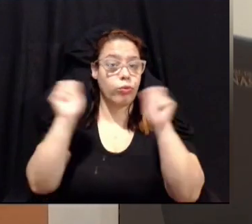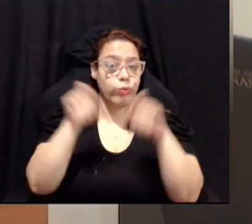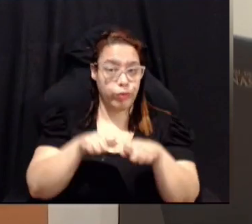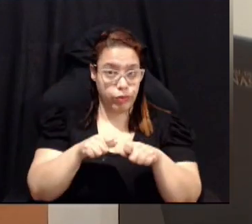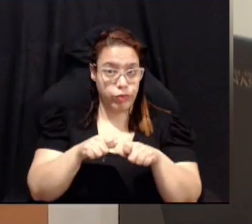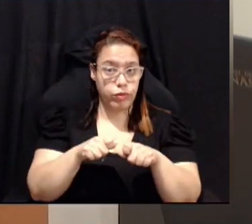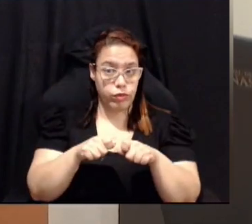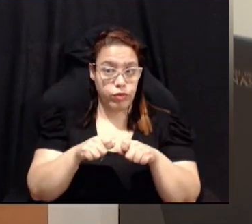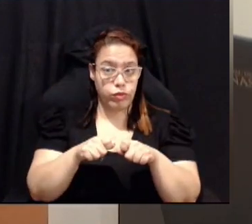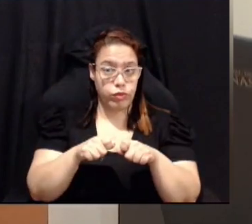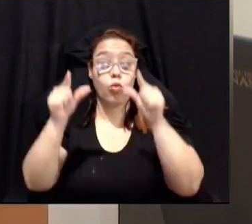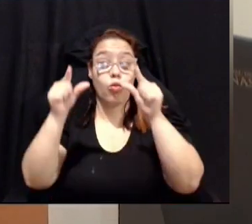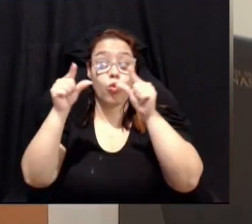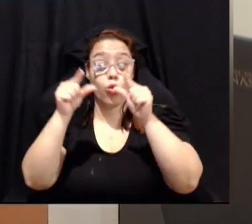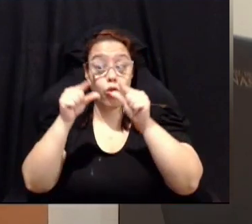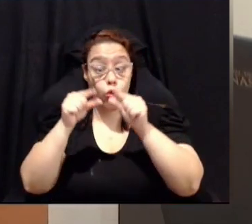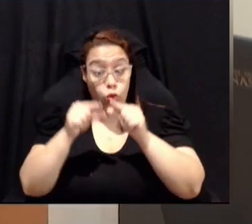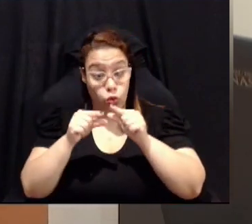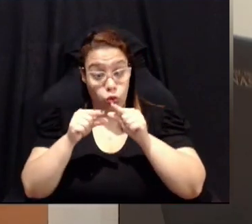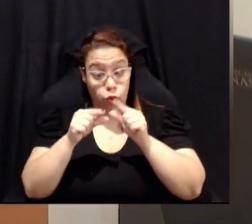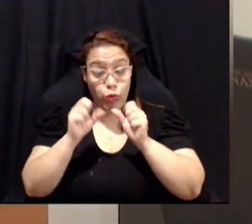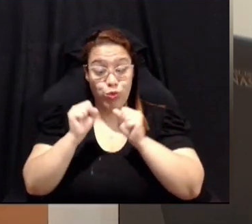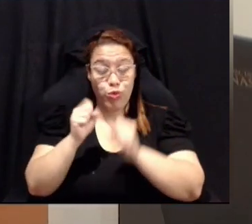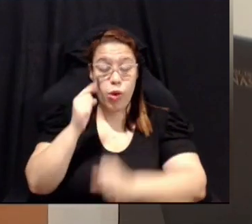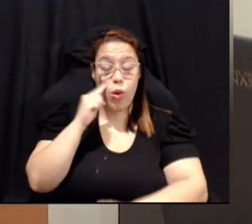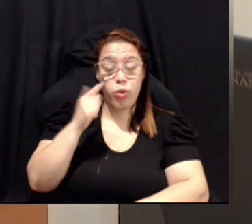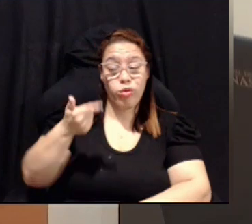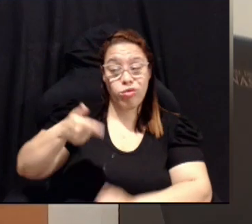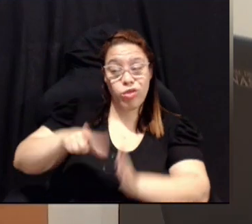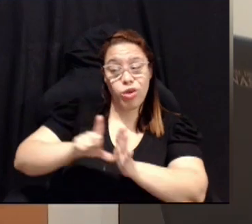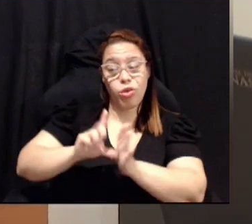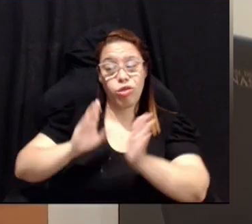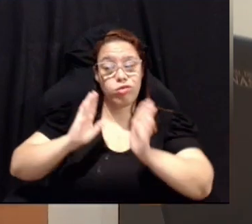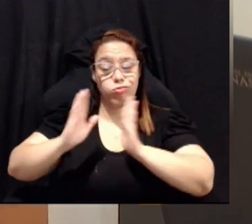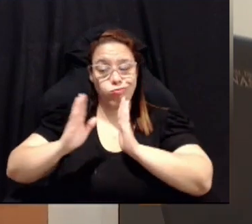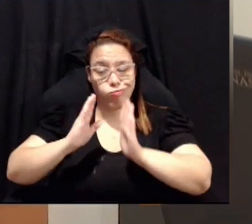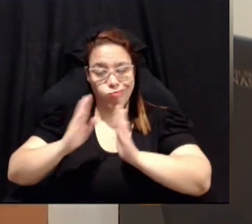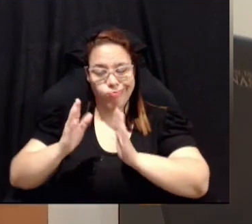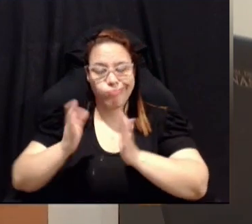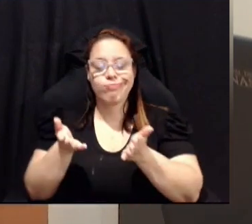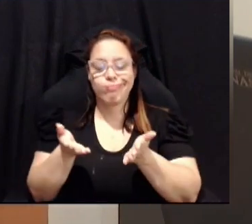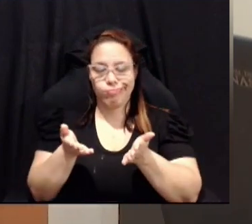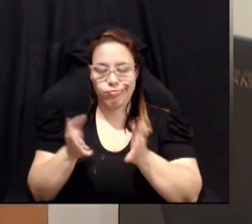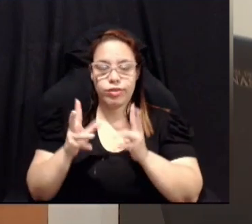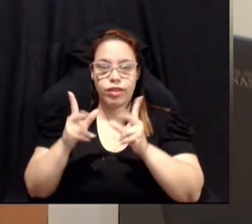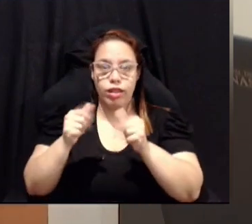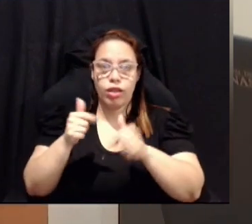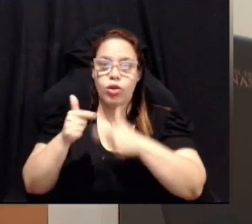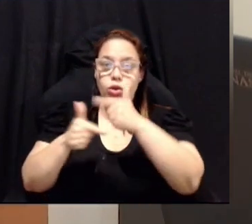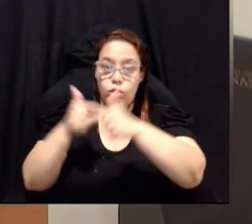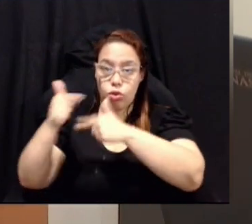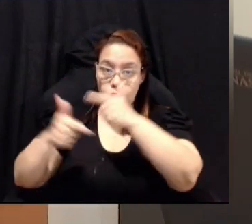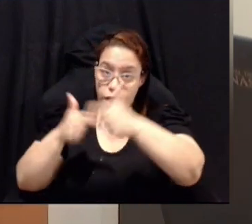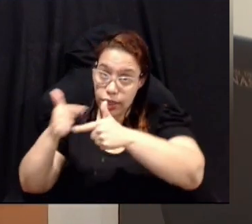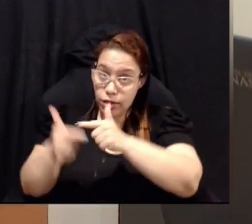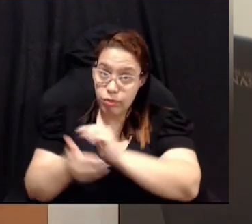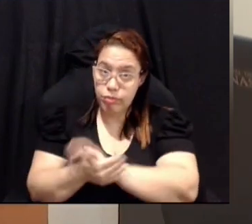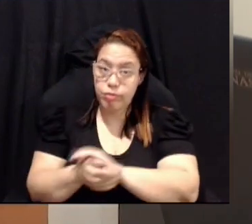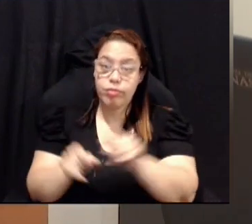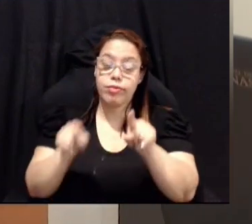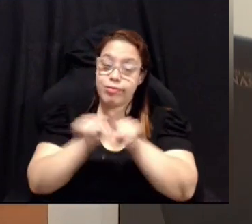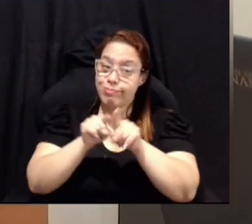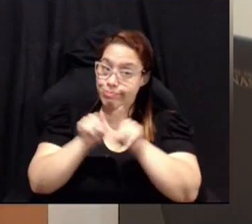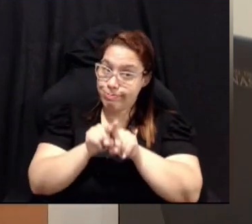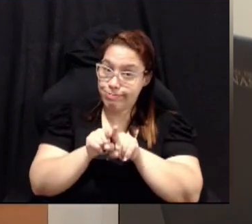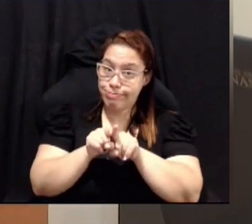volume menor do que a gente poderia ter tido em outros tempos, por conta de todo esse trabalho. Também a